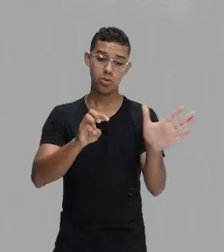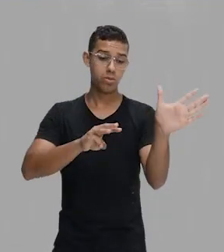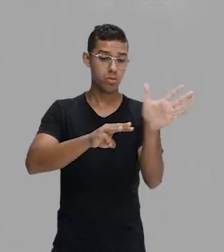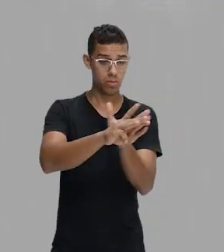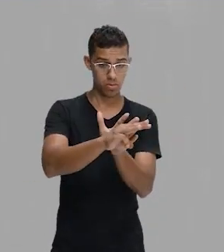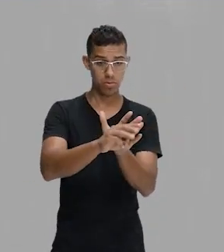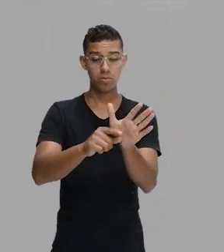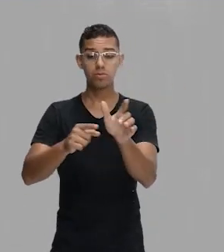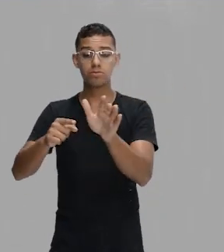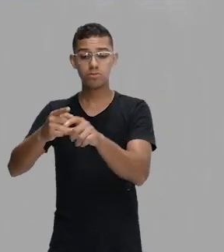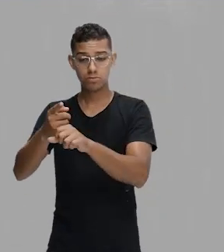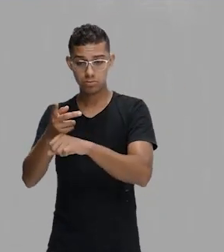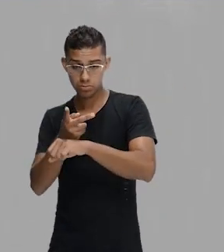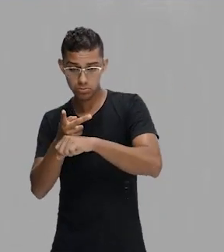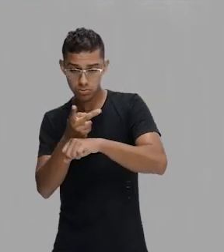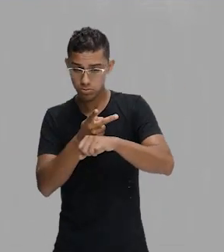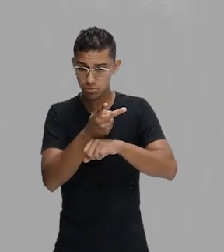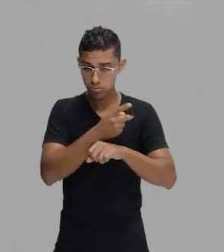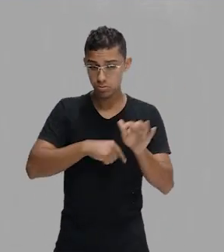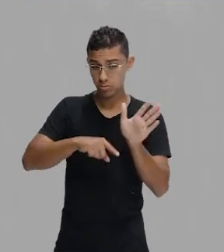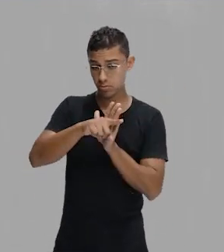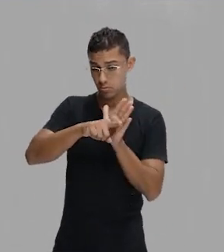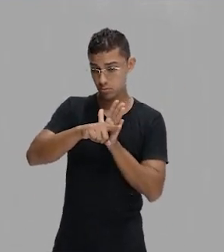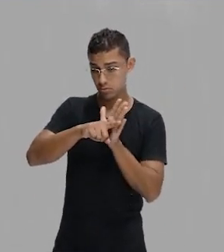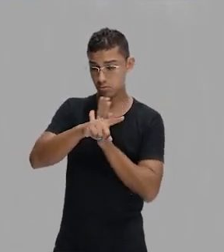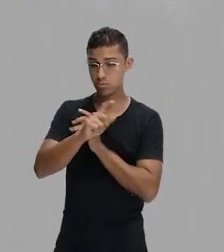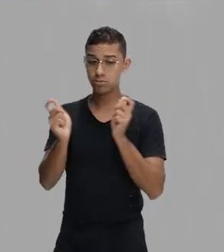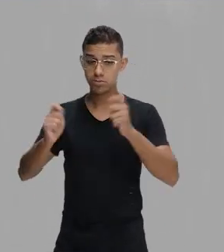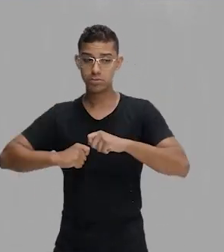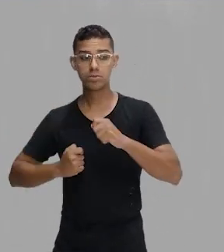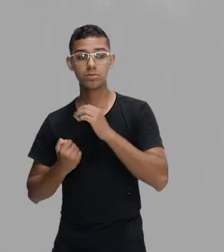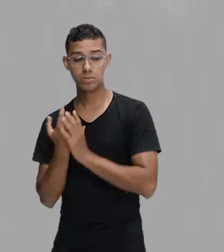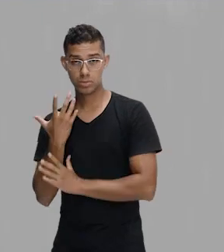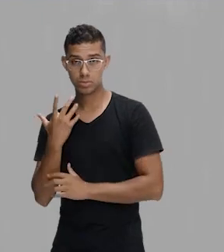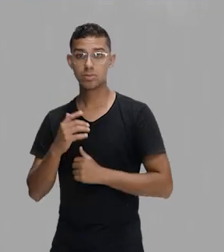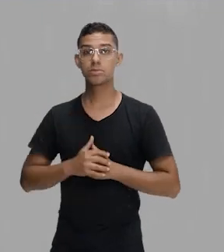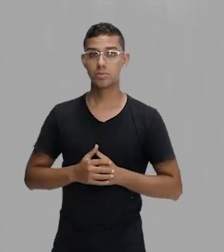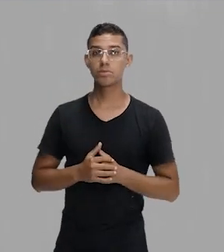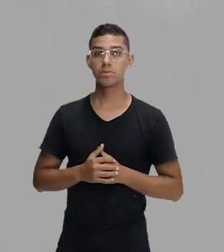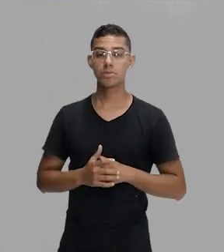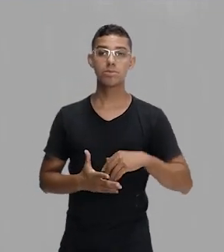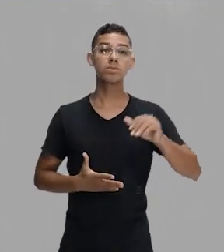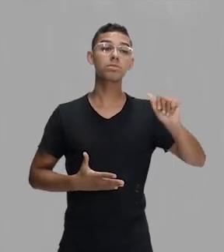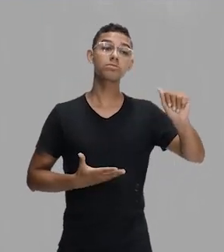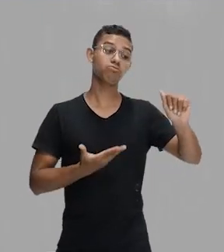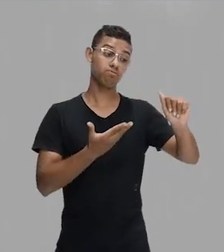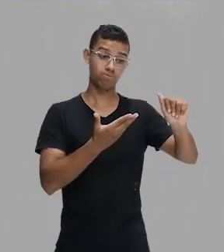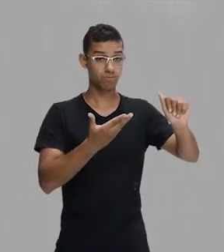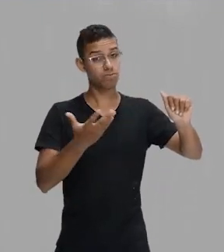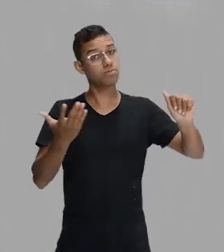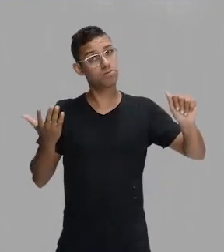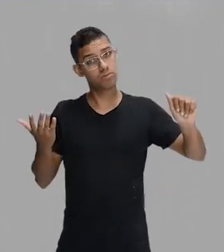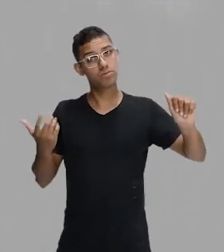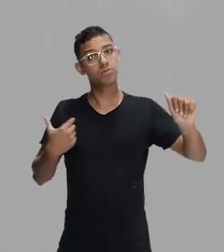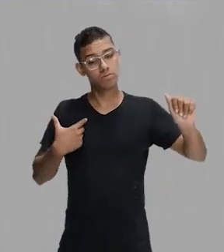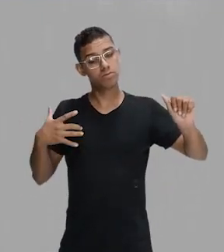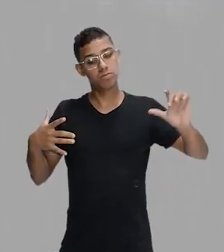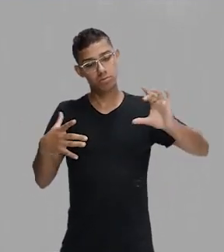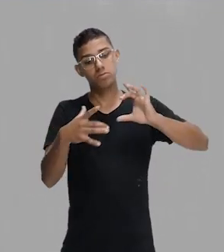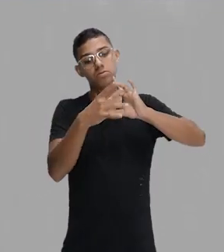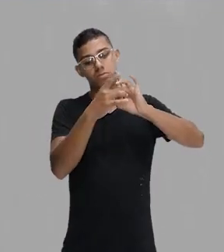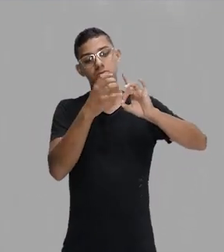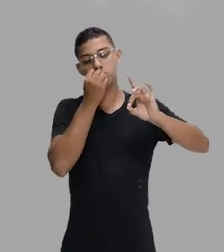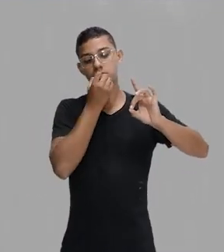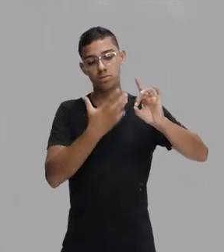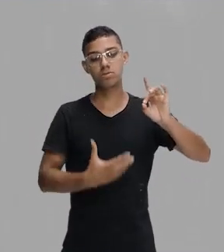das interrogações, vão tentar elaborar isso. Então, a letra A, ela está aqui sendo colocada de uma maneira adequada para a